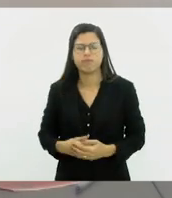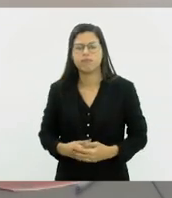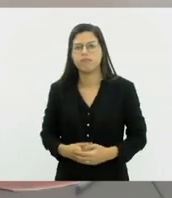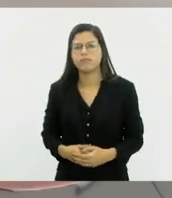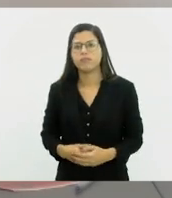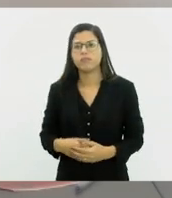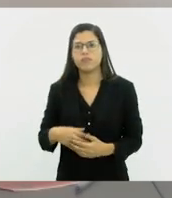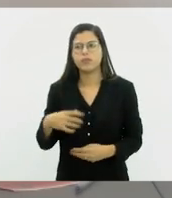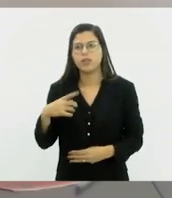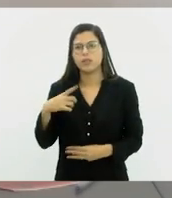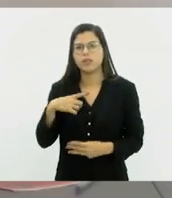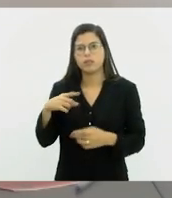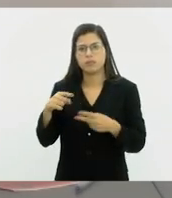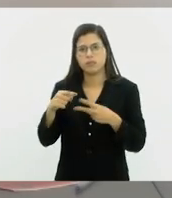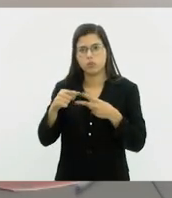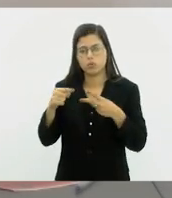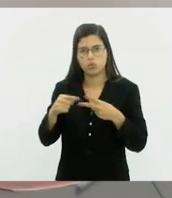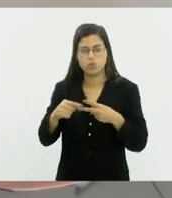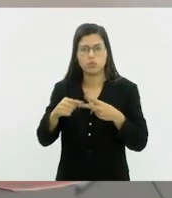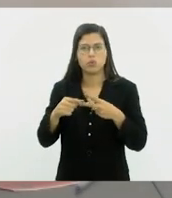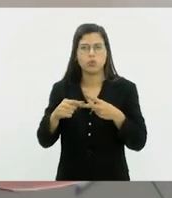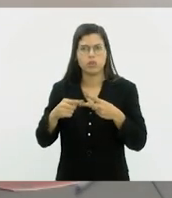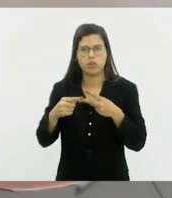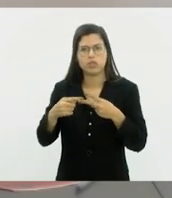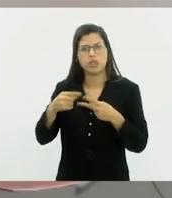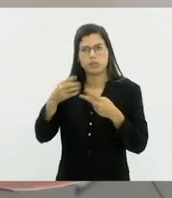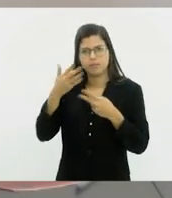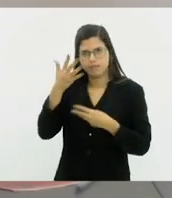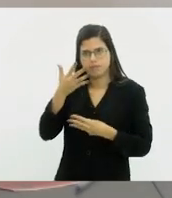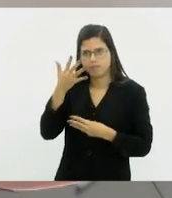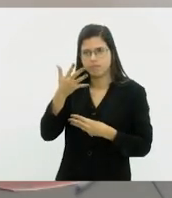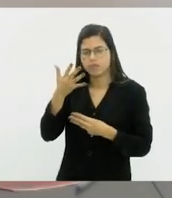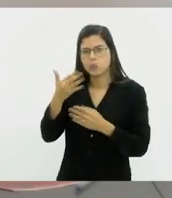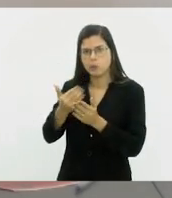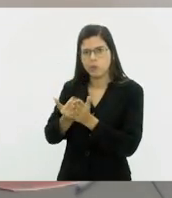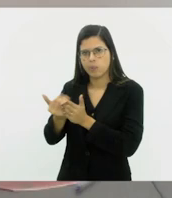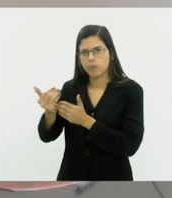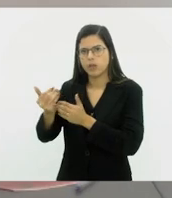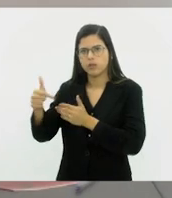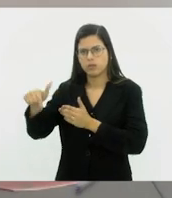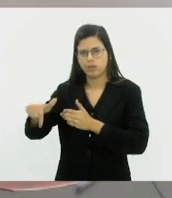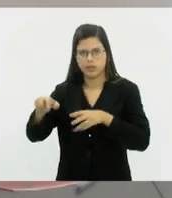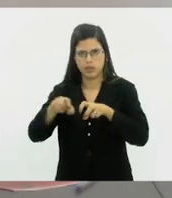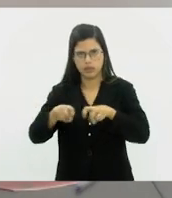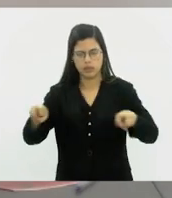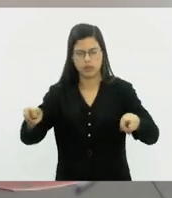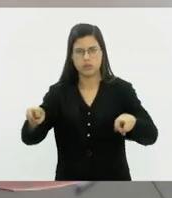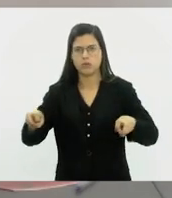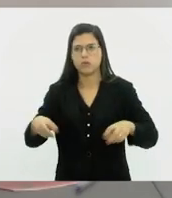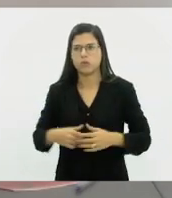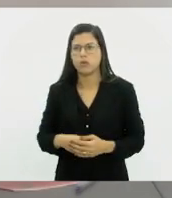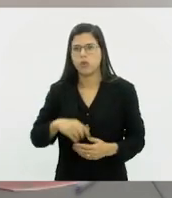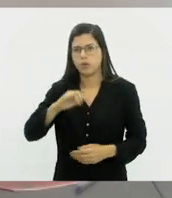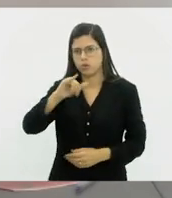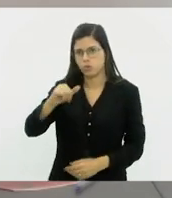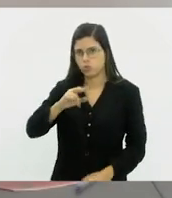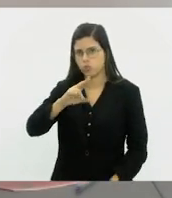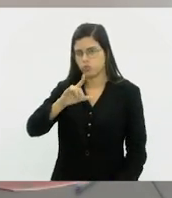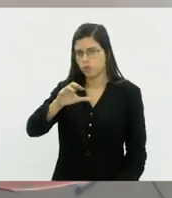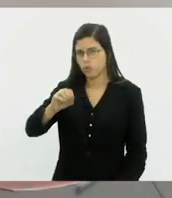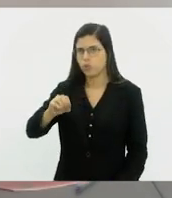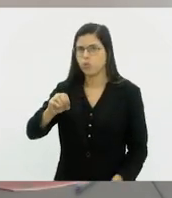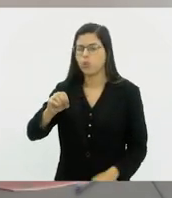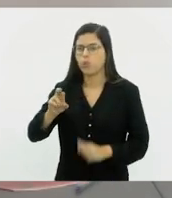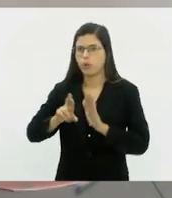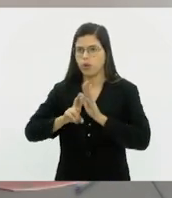eh testemunhos que vão dar os testemunhos Logo no início que estão aqui na primeira fila o um é o Júlio Barroso que